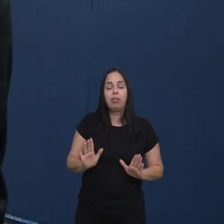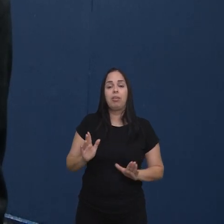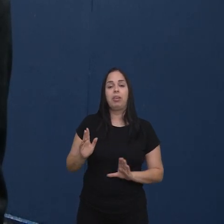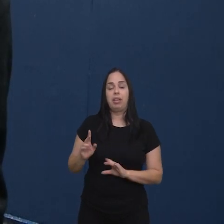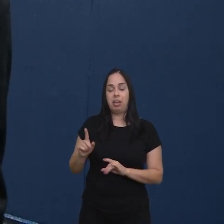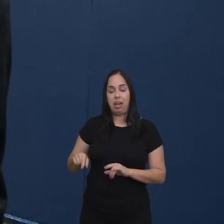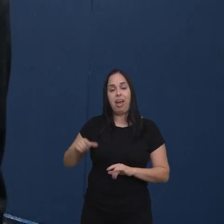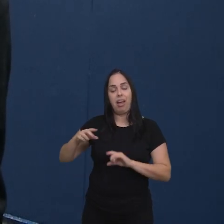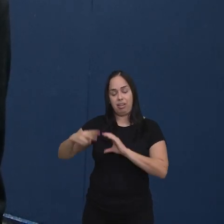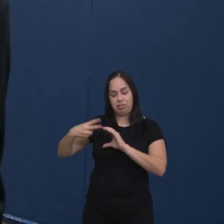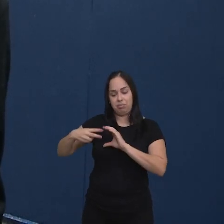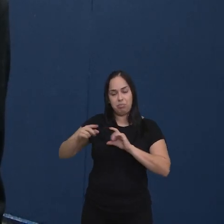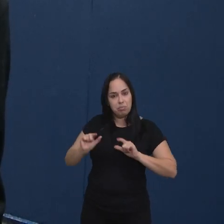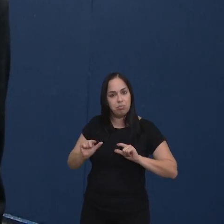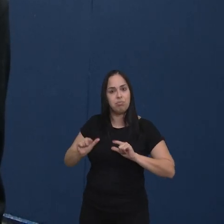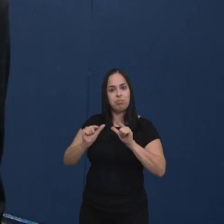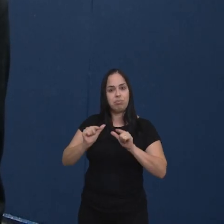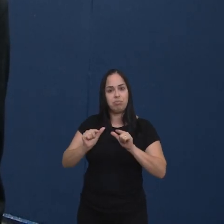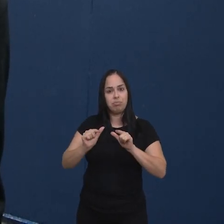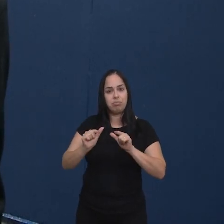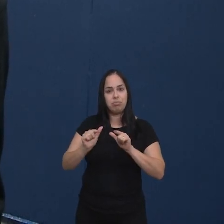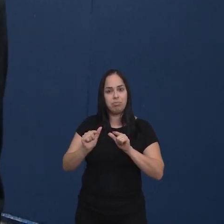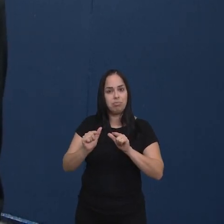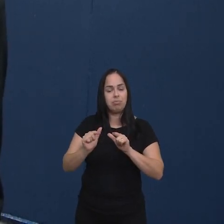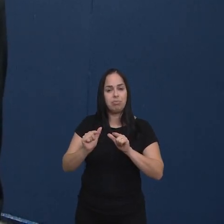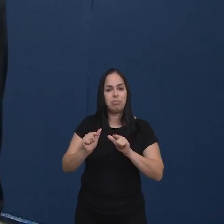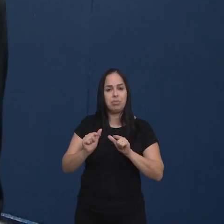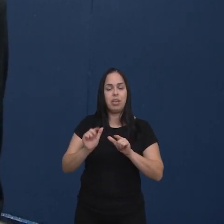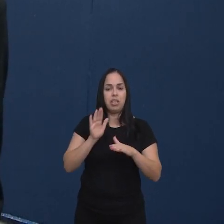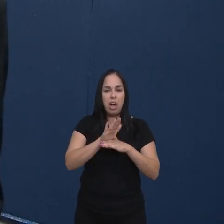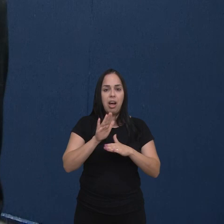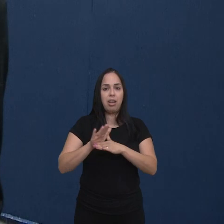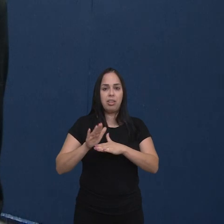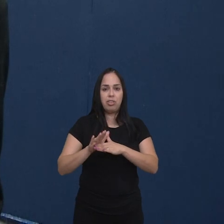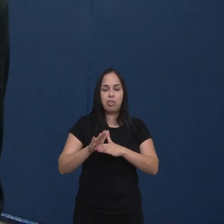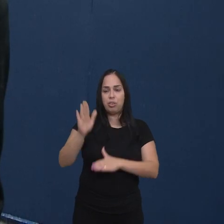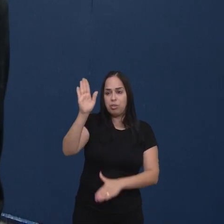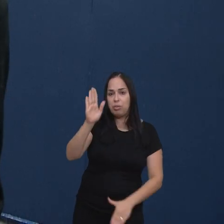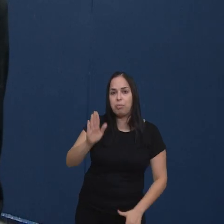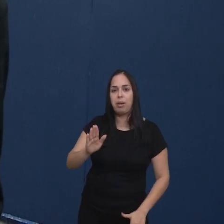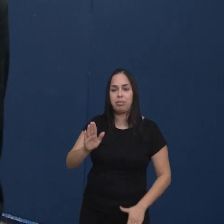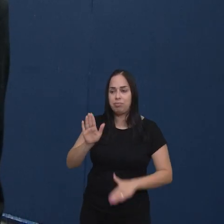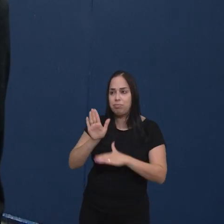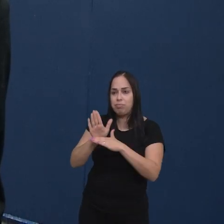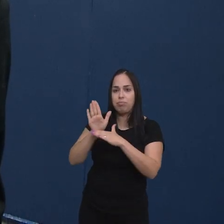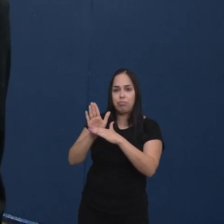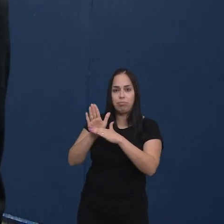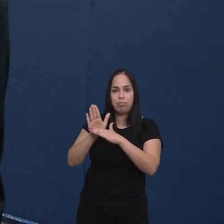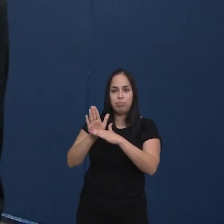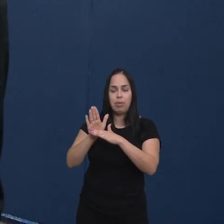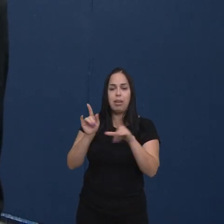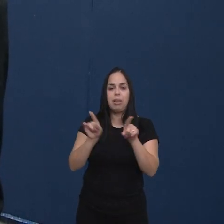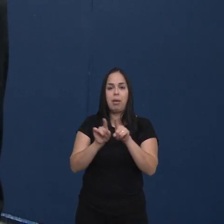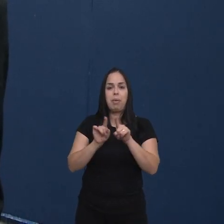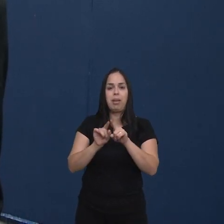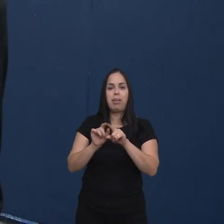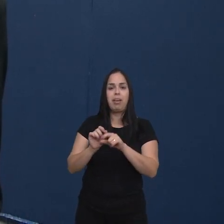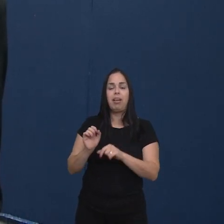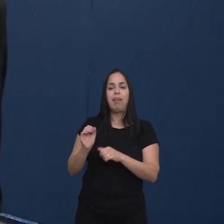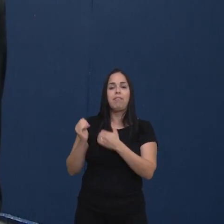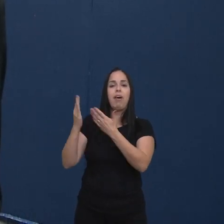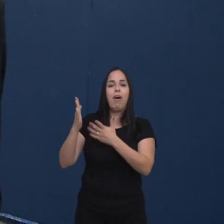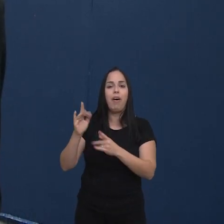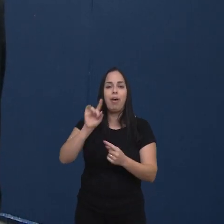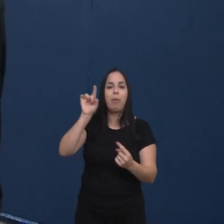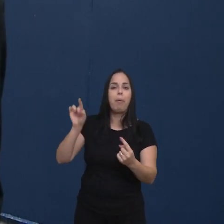tenha tomado a dianteira dessa iniciativa e contribuído para que o Brasil possa cumprir